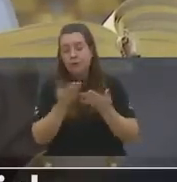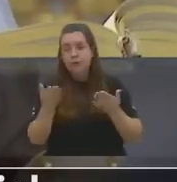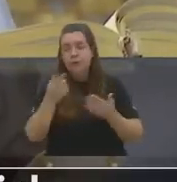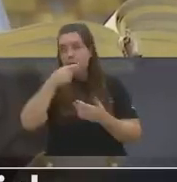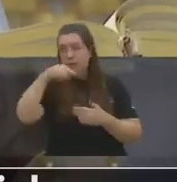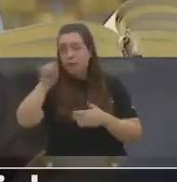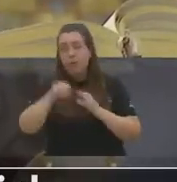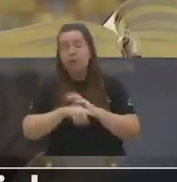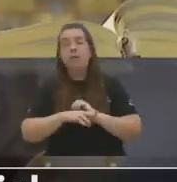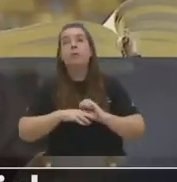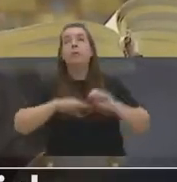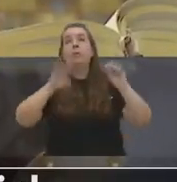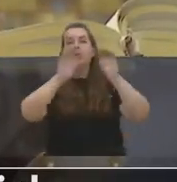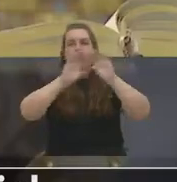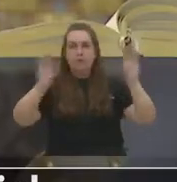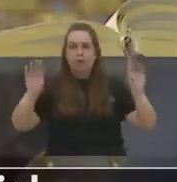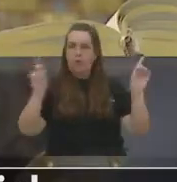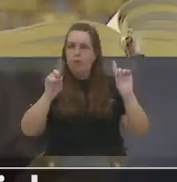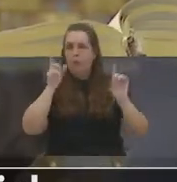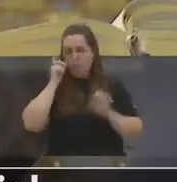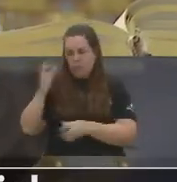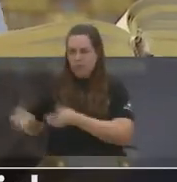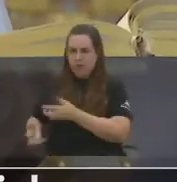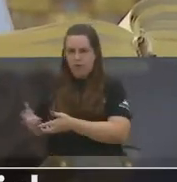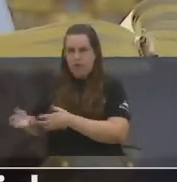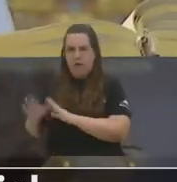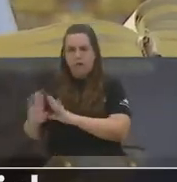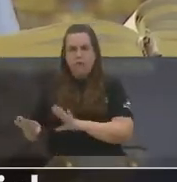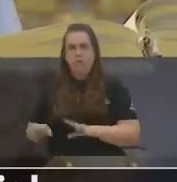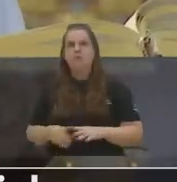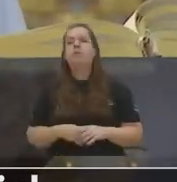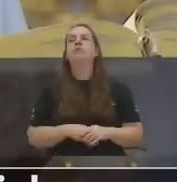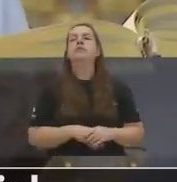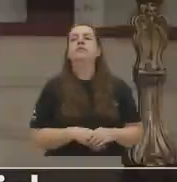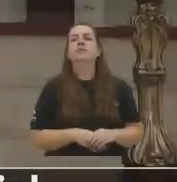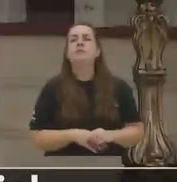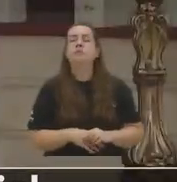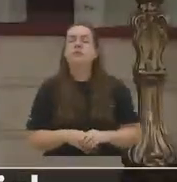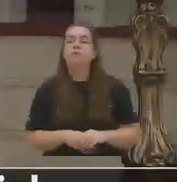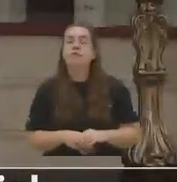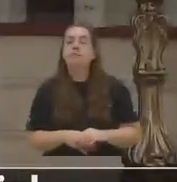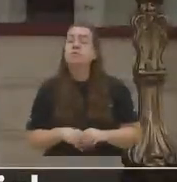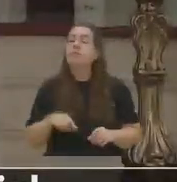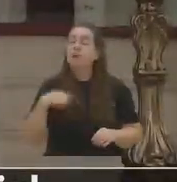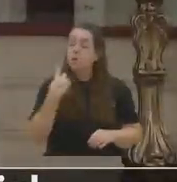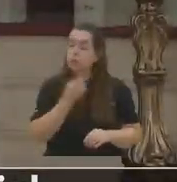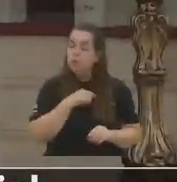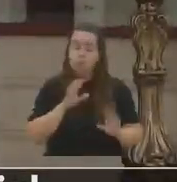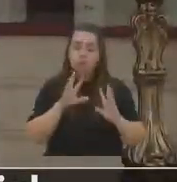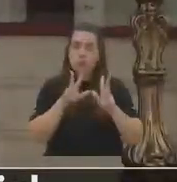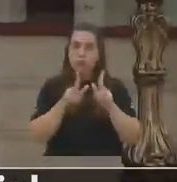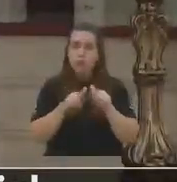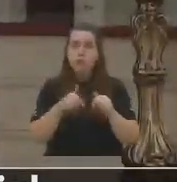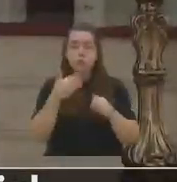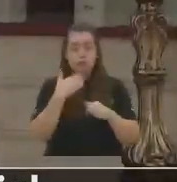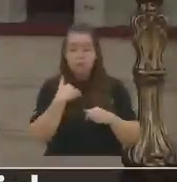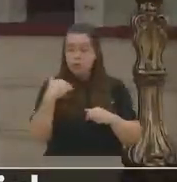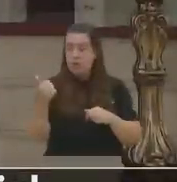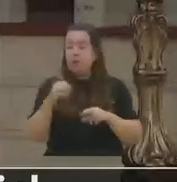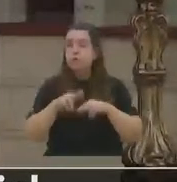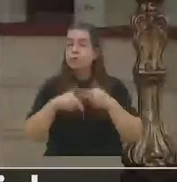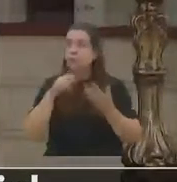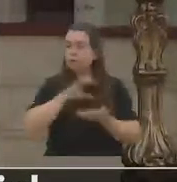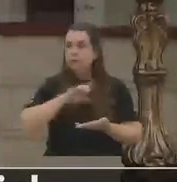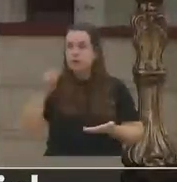eu, nós, todo mundo, a comunidade dos redimidos, todos nós somos chamados por